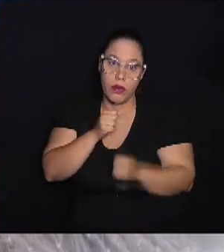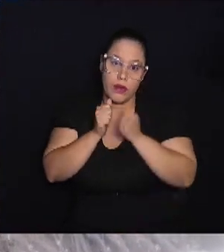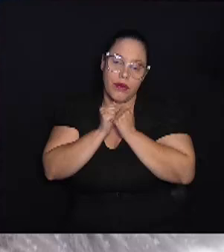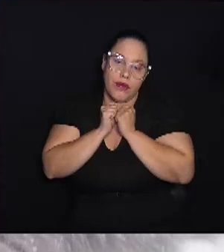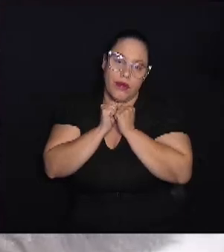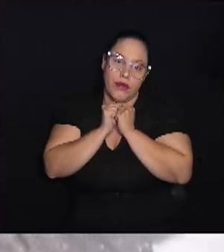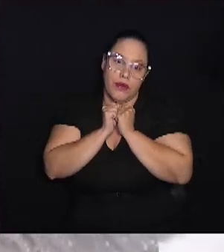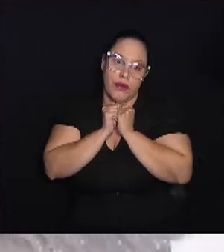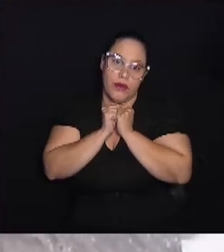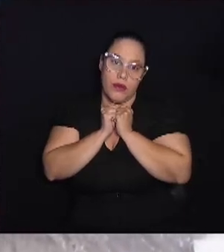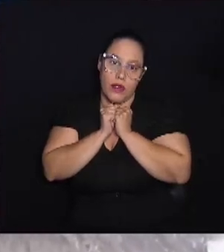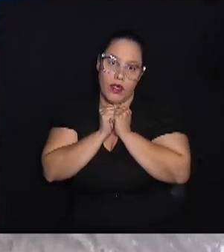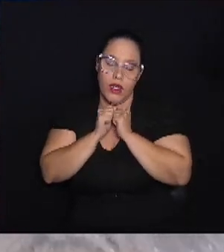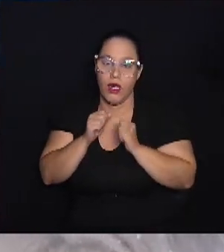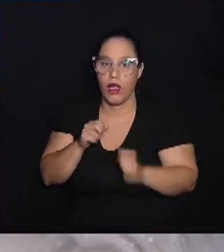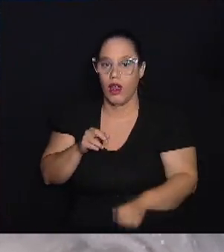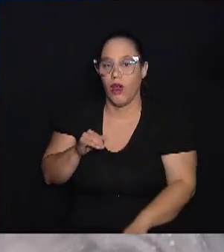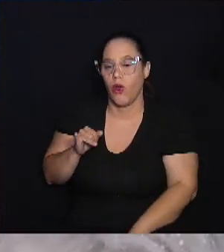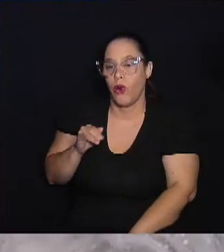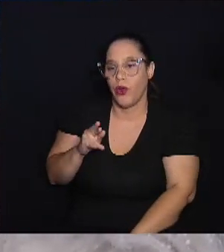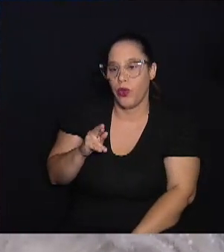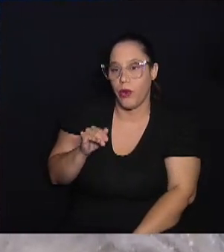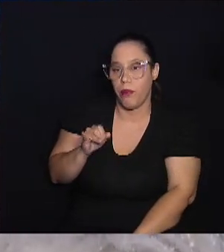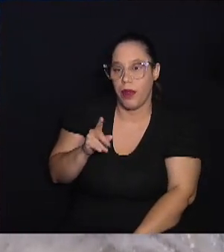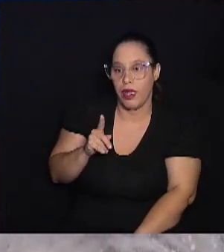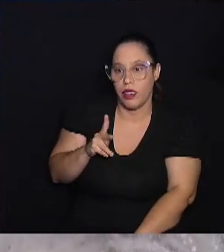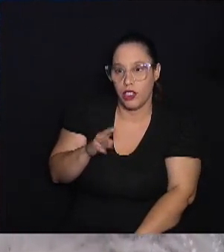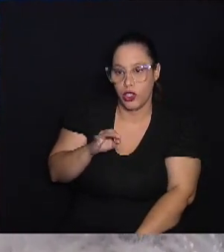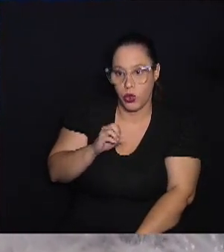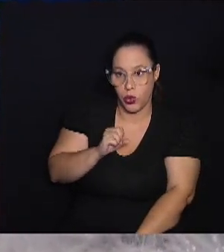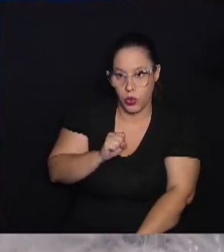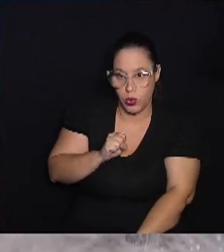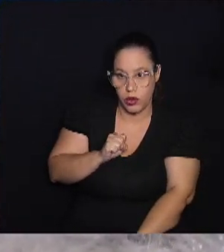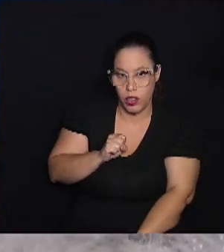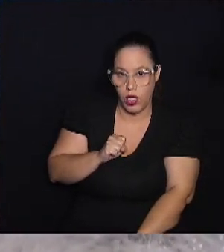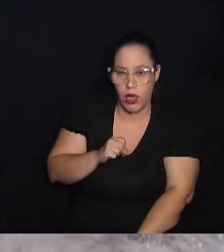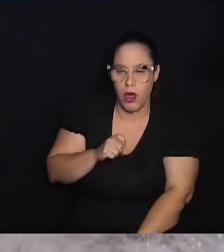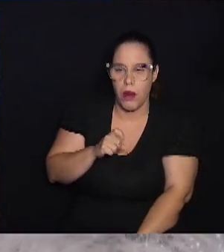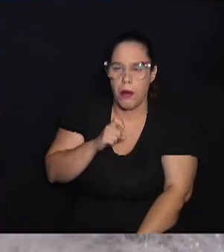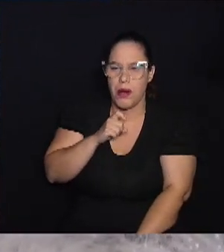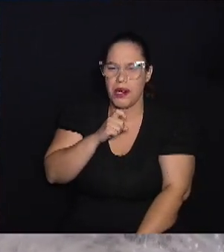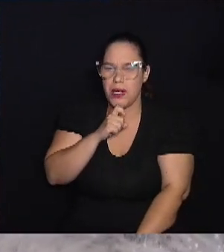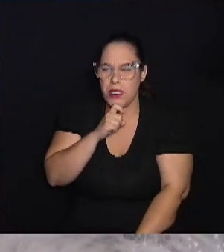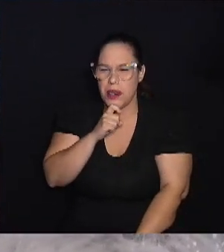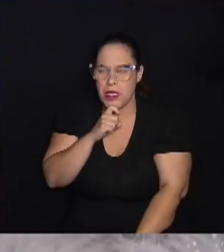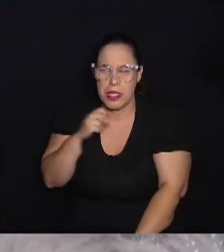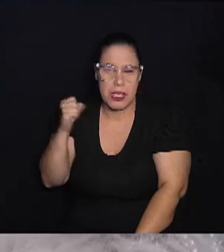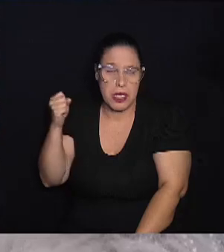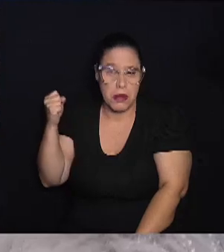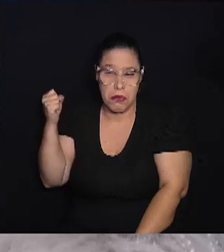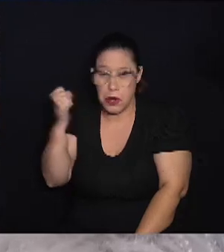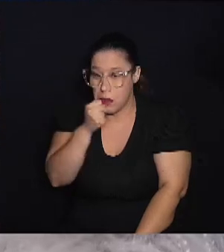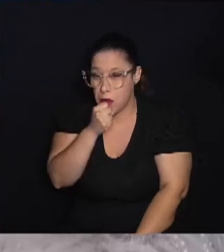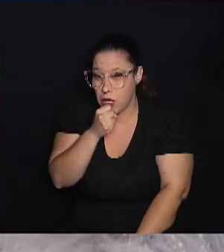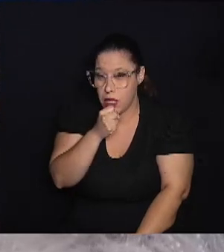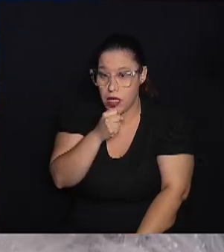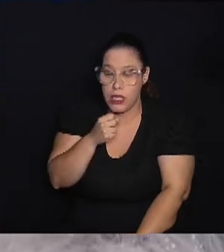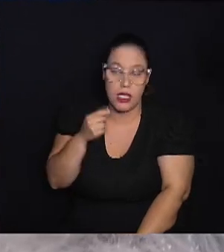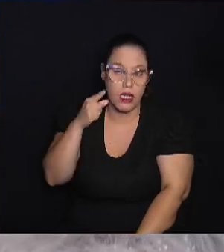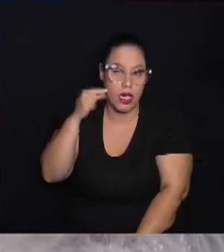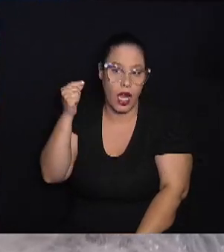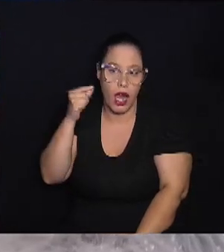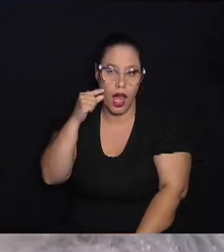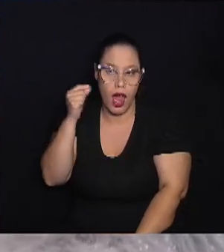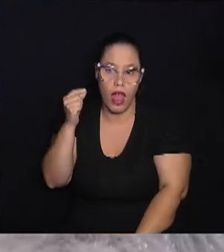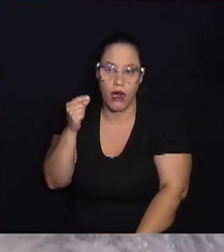com problemas ortopédicos e cardíacos podem ter o quadro agravado durante o frio. Cães e gatos filhotes e também os